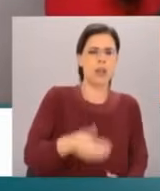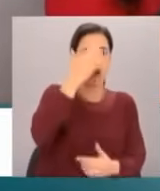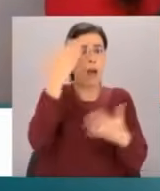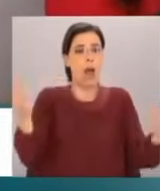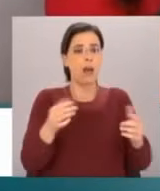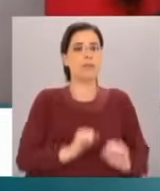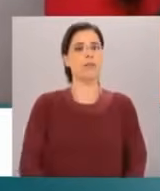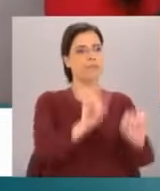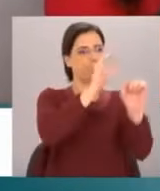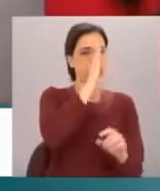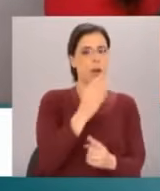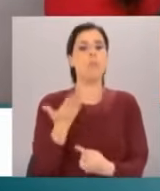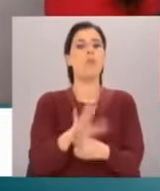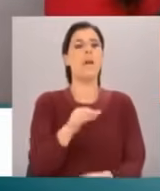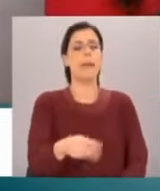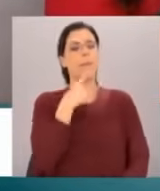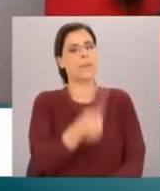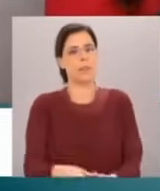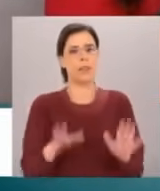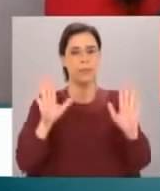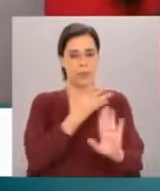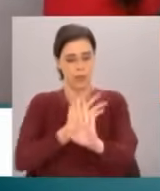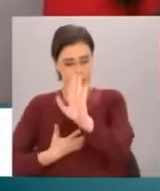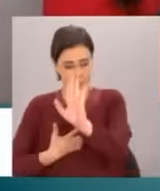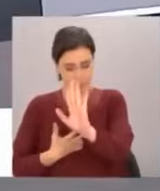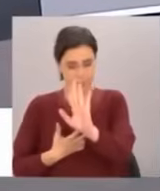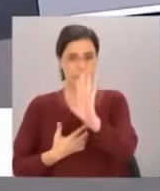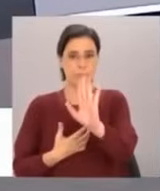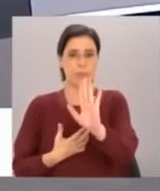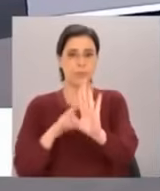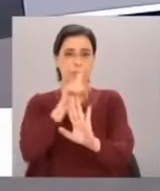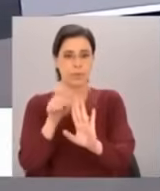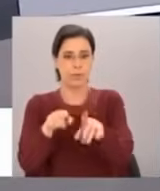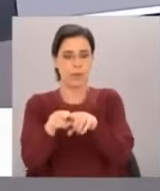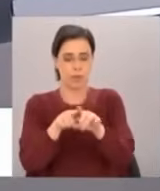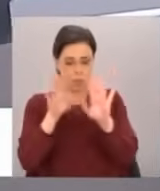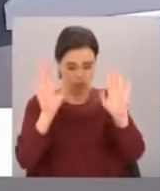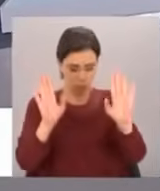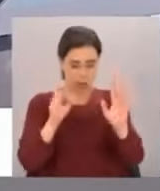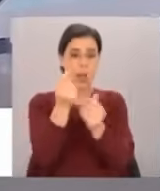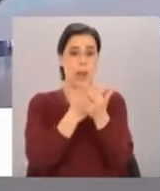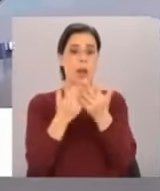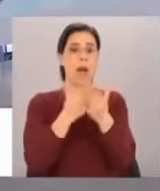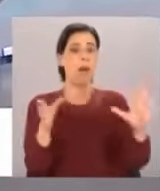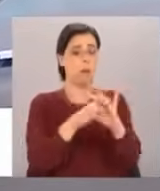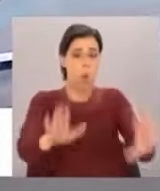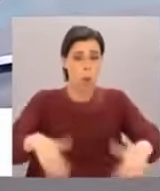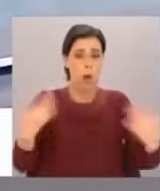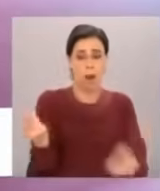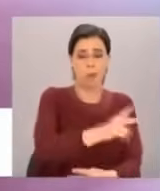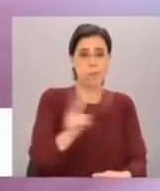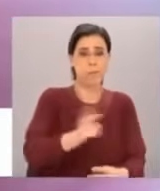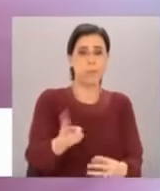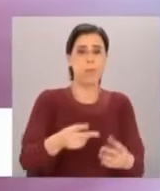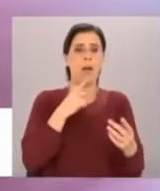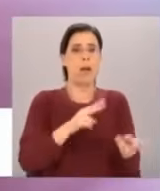que o panaceia das nacionalizações por exemplo o pano diz assim né já lá vamos a Isto é corrente consegue fazer ligações com qualquer um que eu